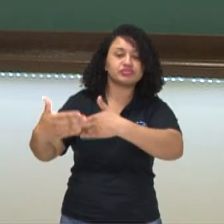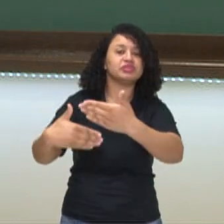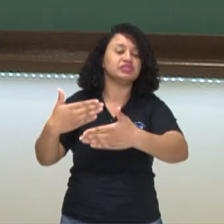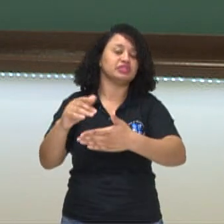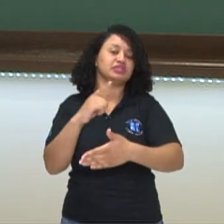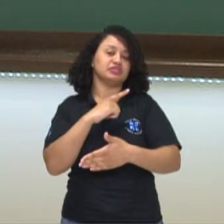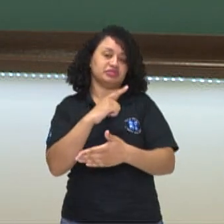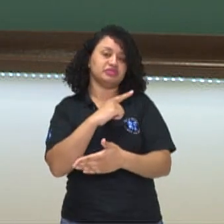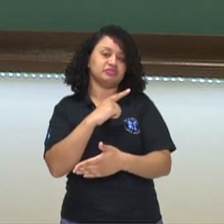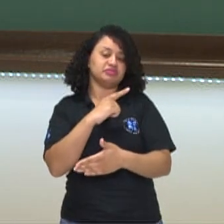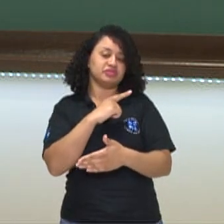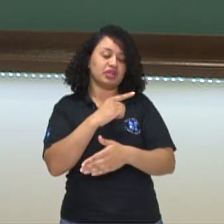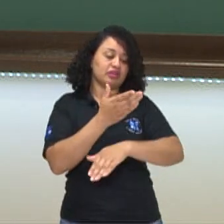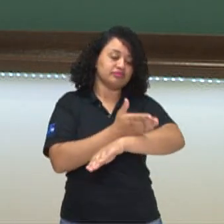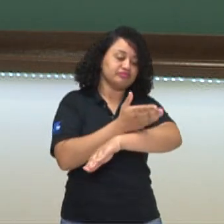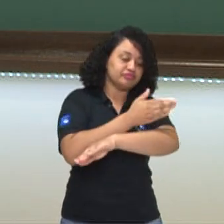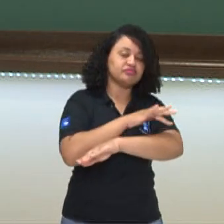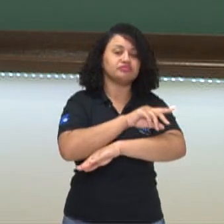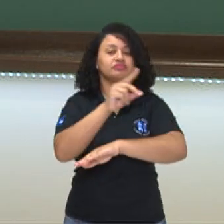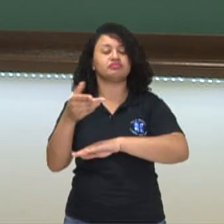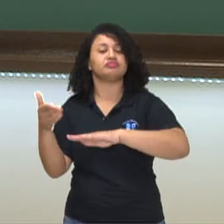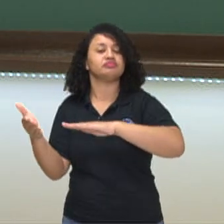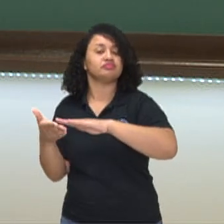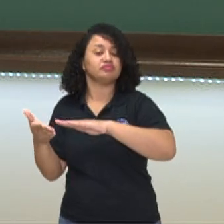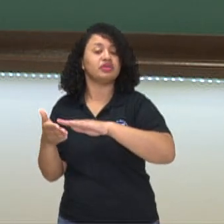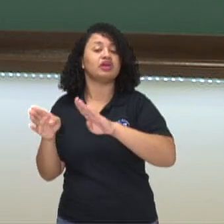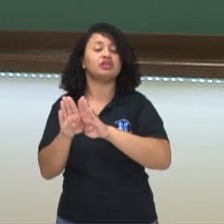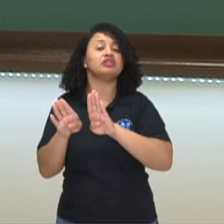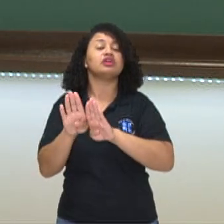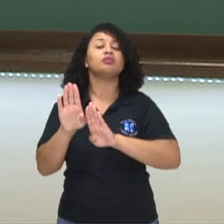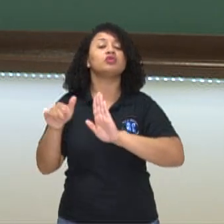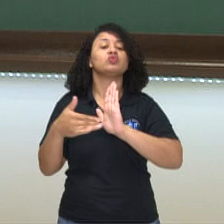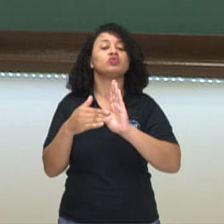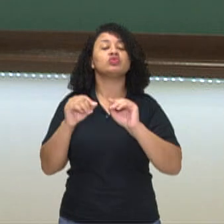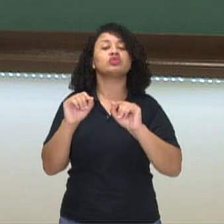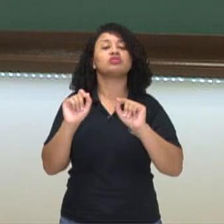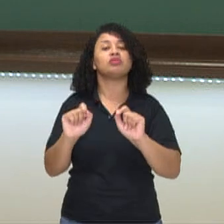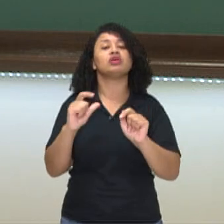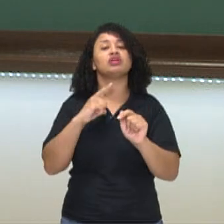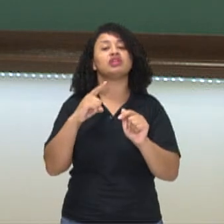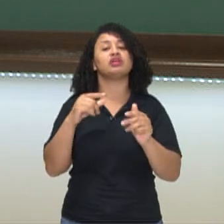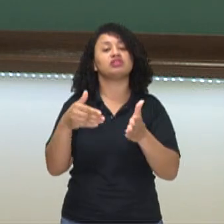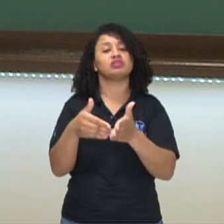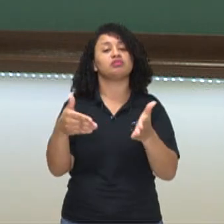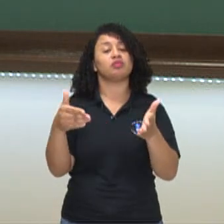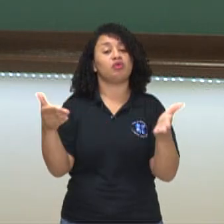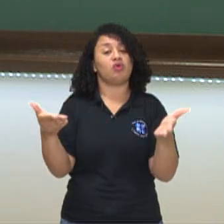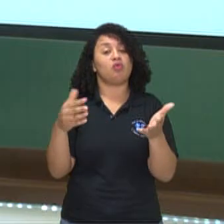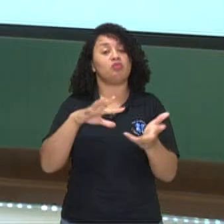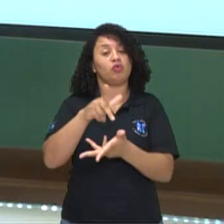para o moderno e as suas consequências para o mundo de hoje. Daí você olha, né, e professor, mas